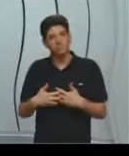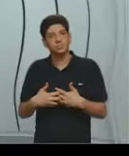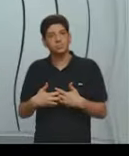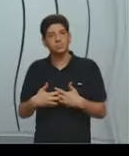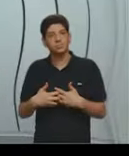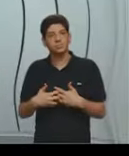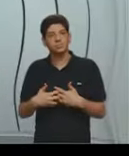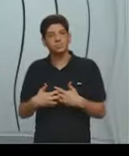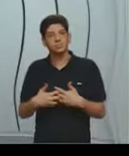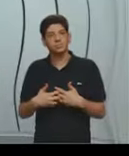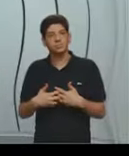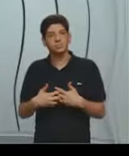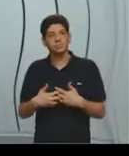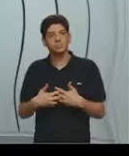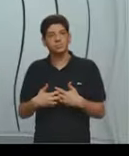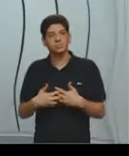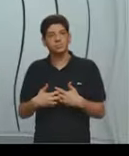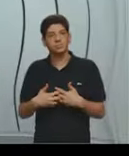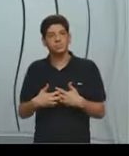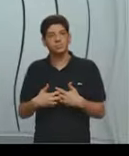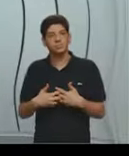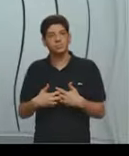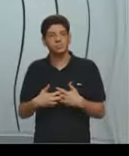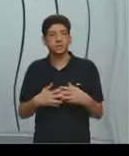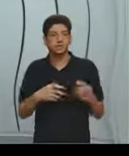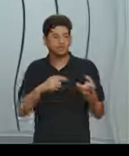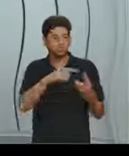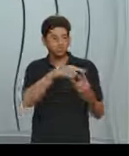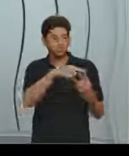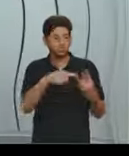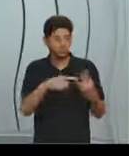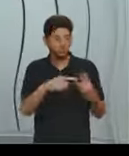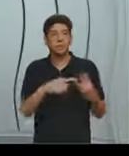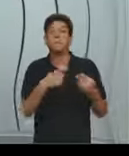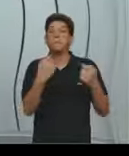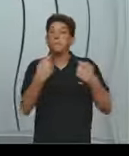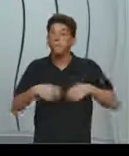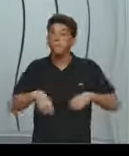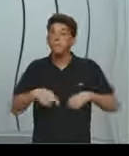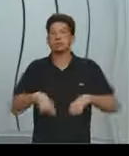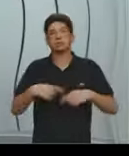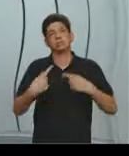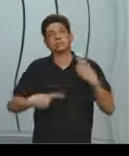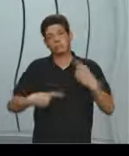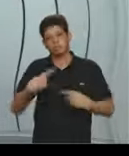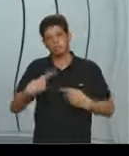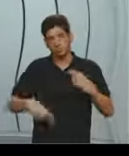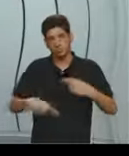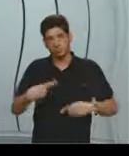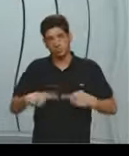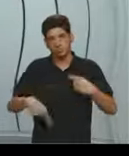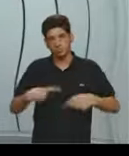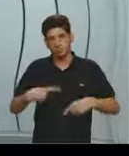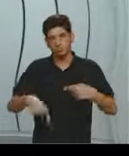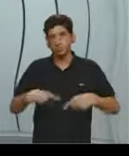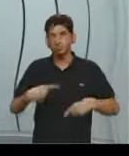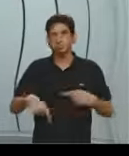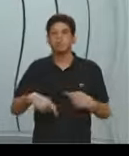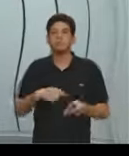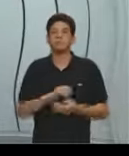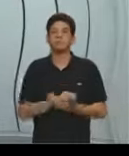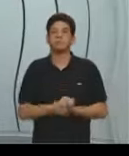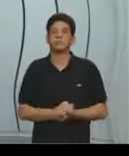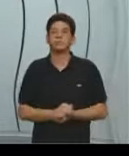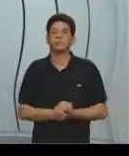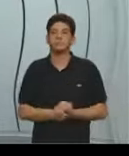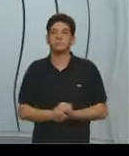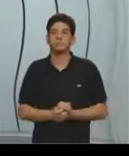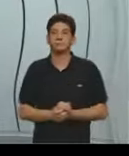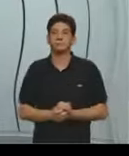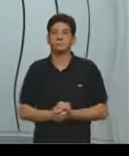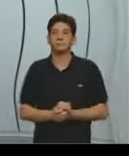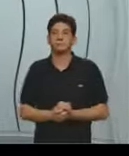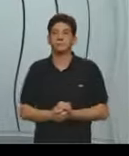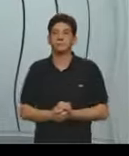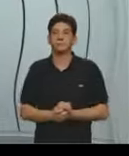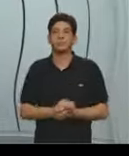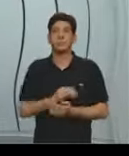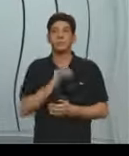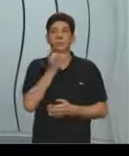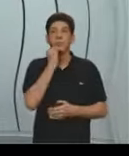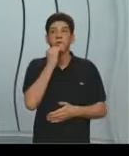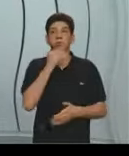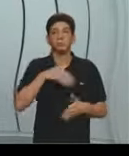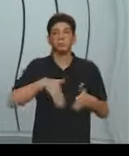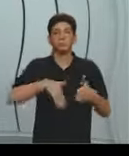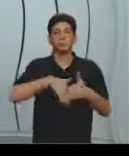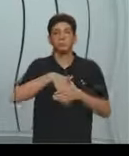essas dimensões tá num processo de debate discussão e pra ficar mais assim Evidente vou usar o